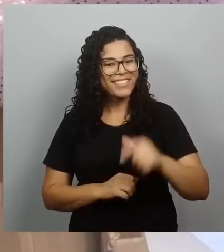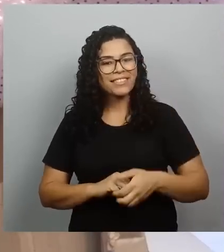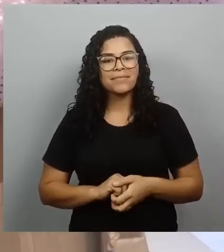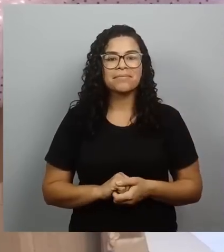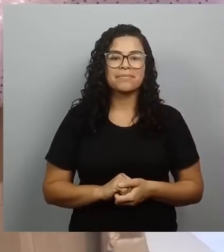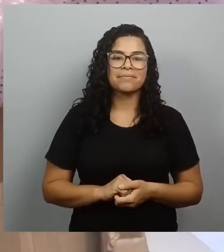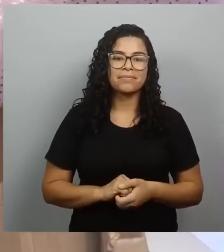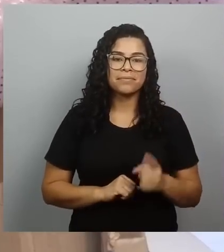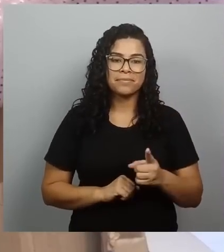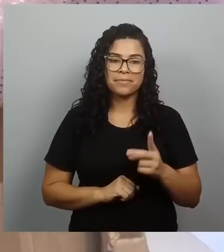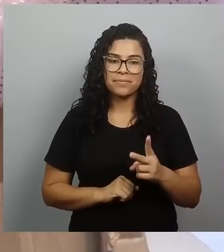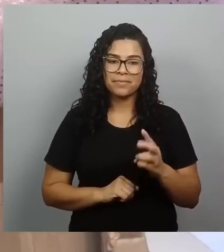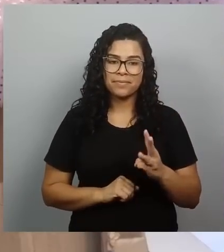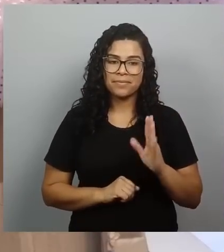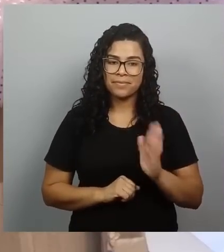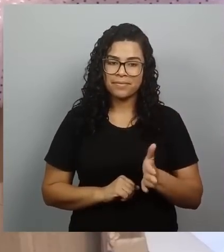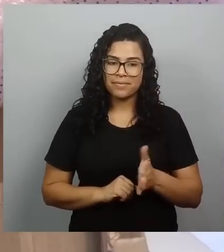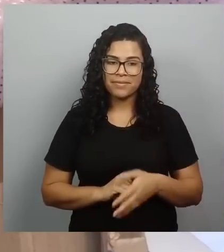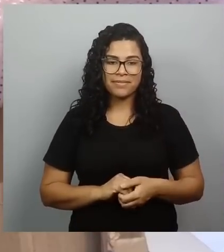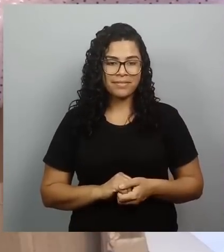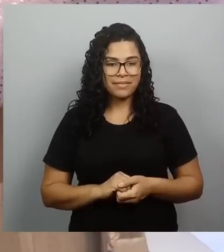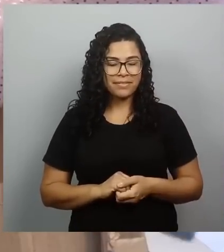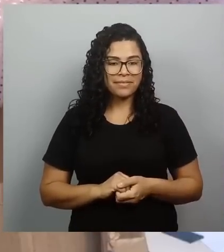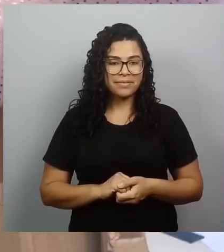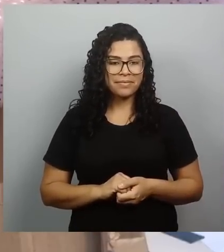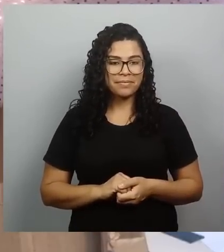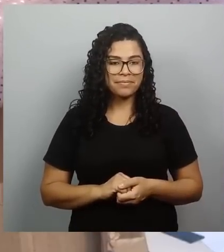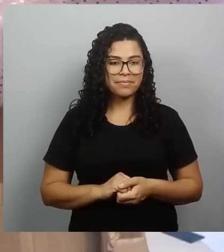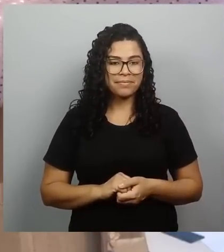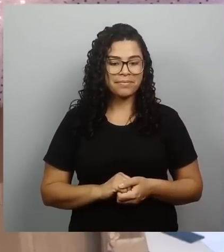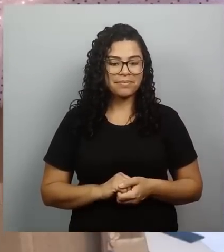encaixa. 1, 2, 3 e...